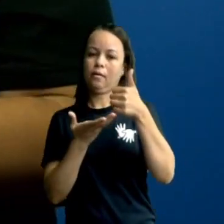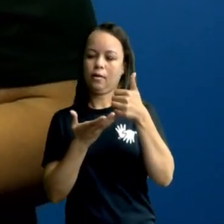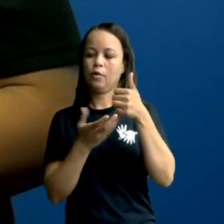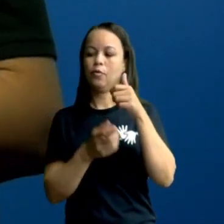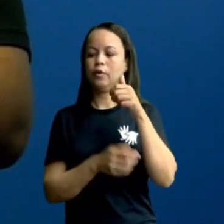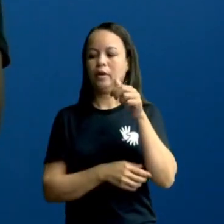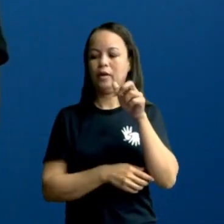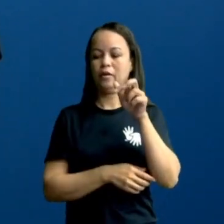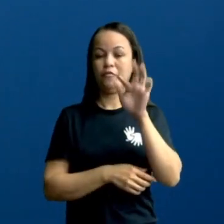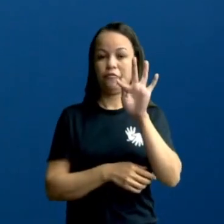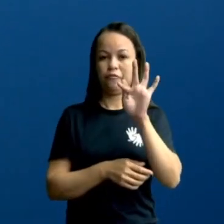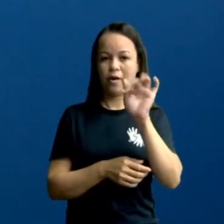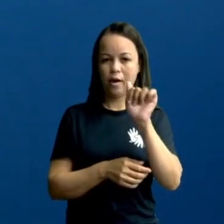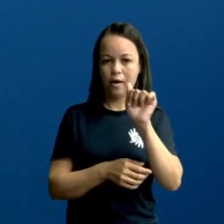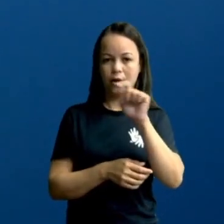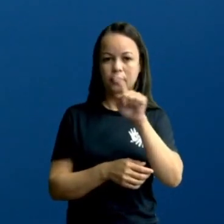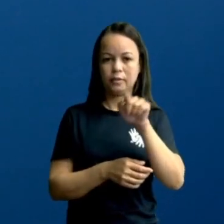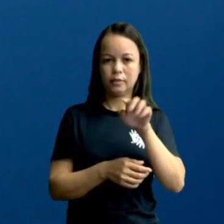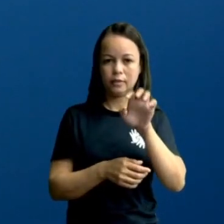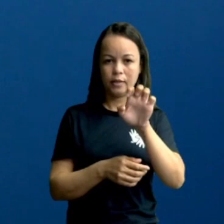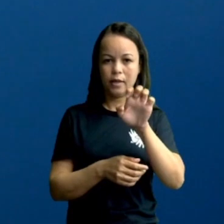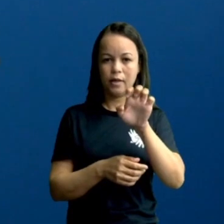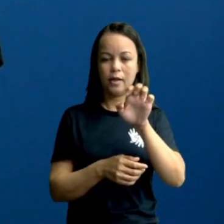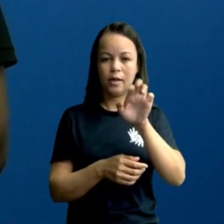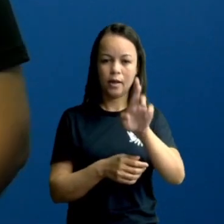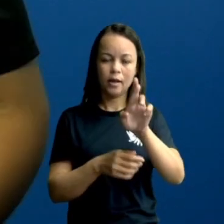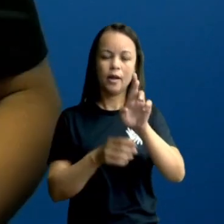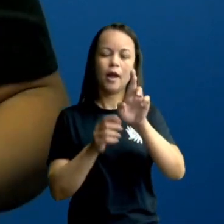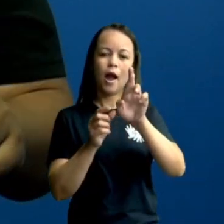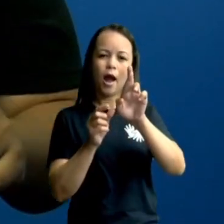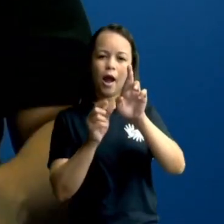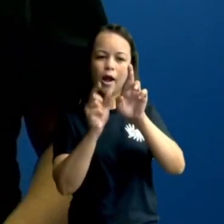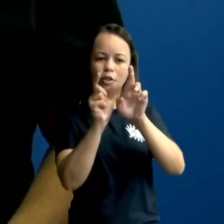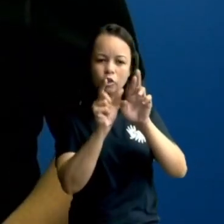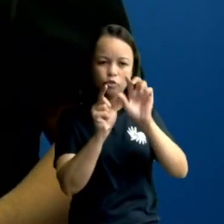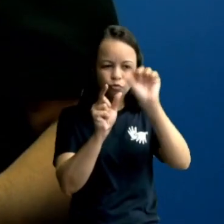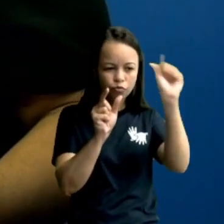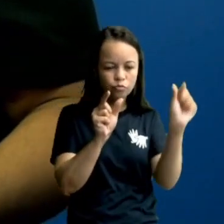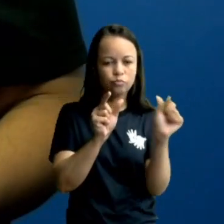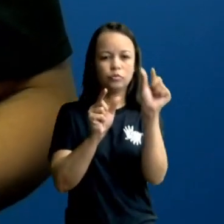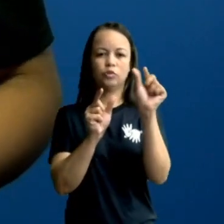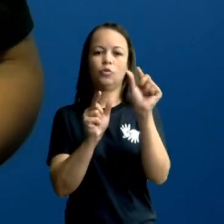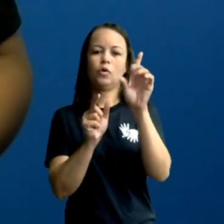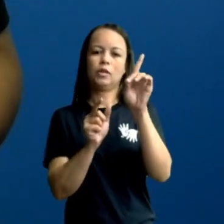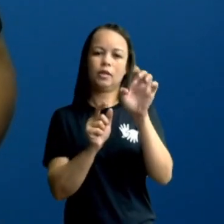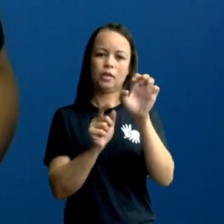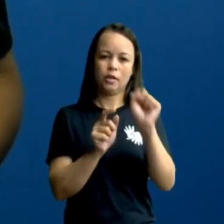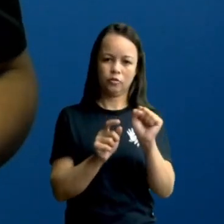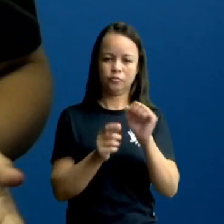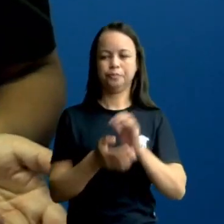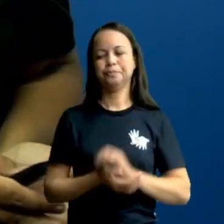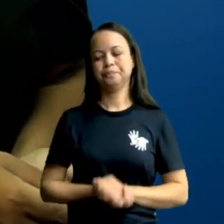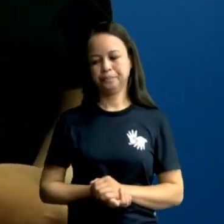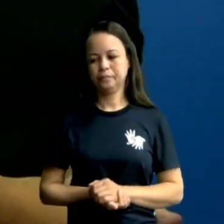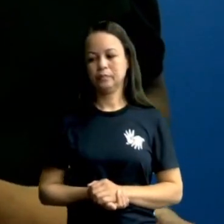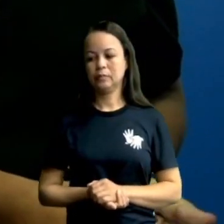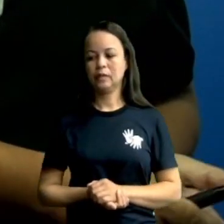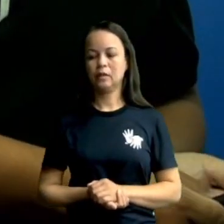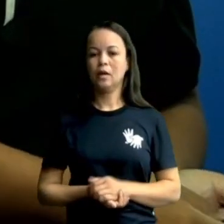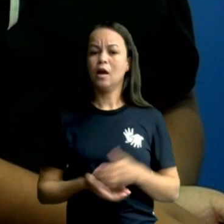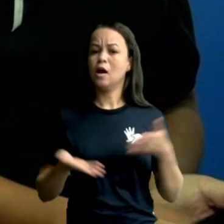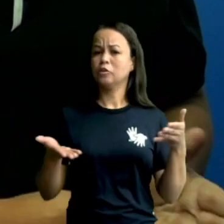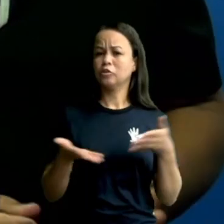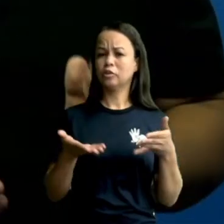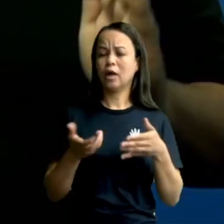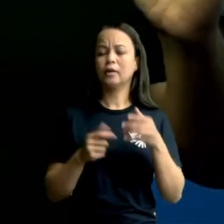de derivação prefixal, né? Vamos lá? Já que aprendemos que o